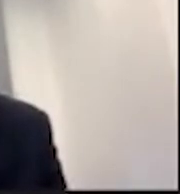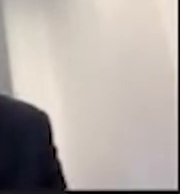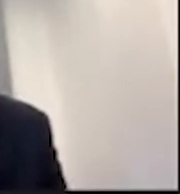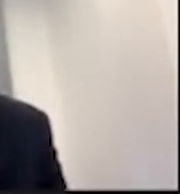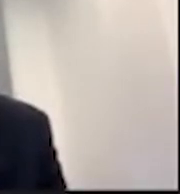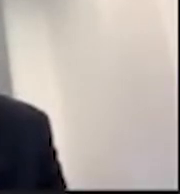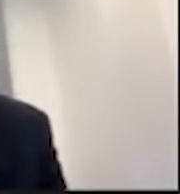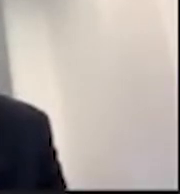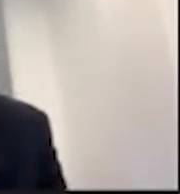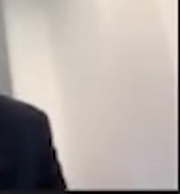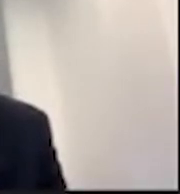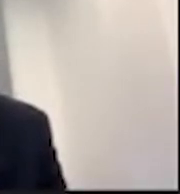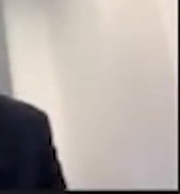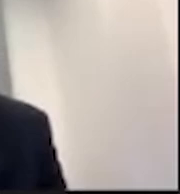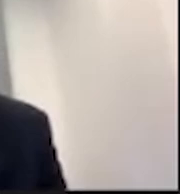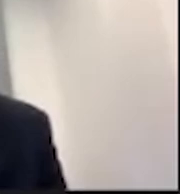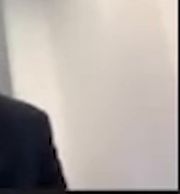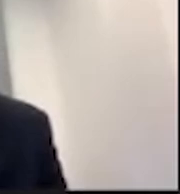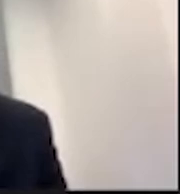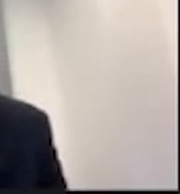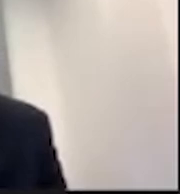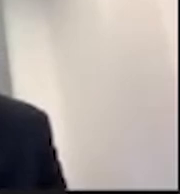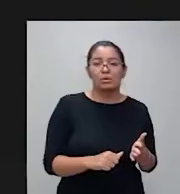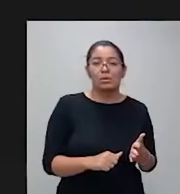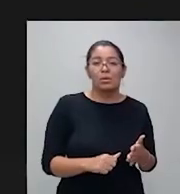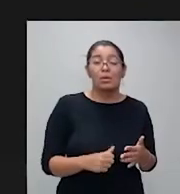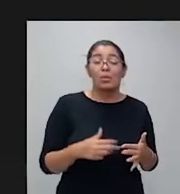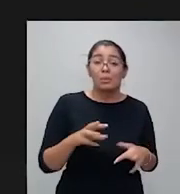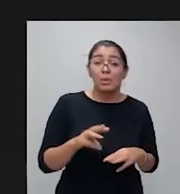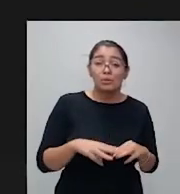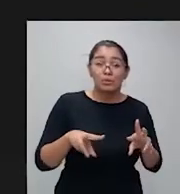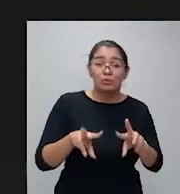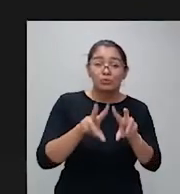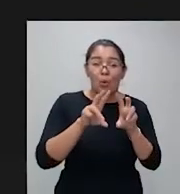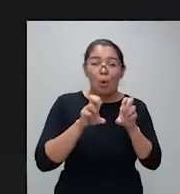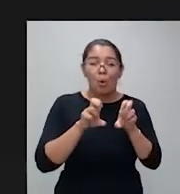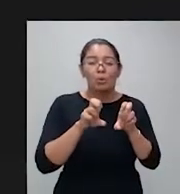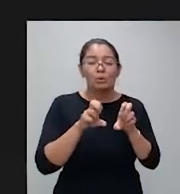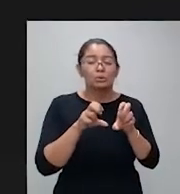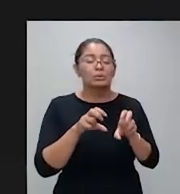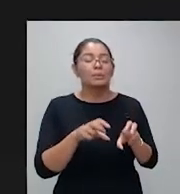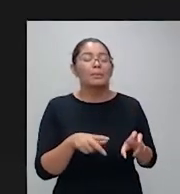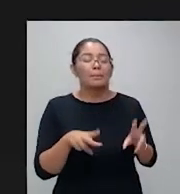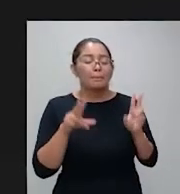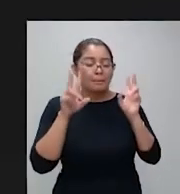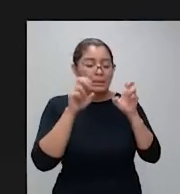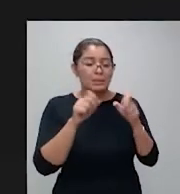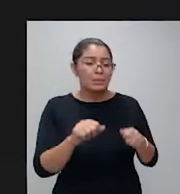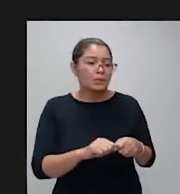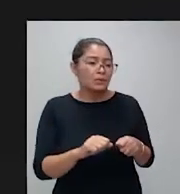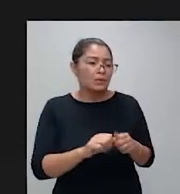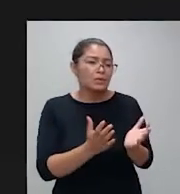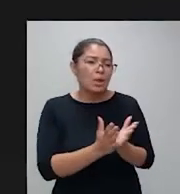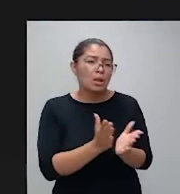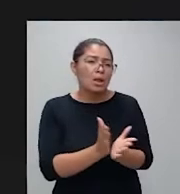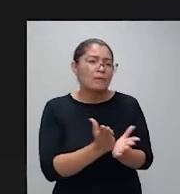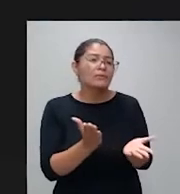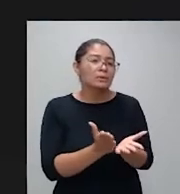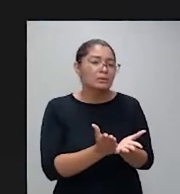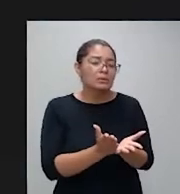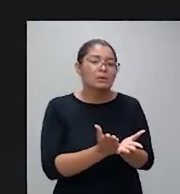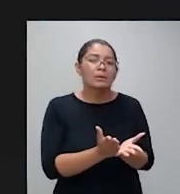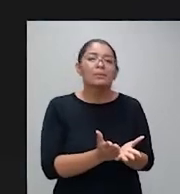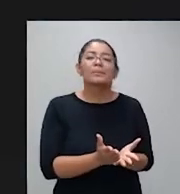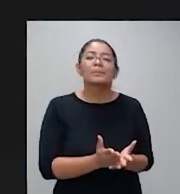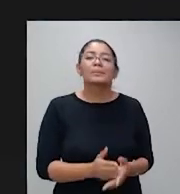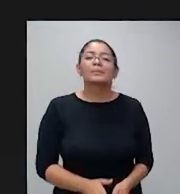autorização contratual seja compreendida como genérica e irrestrita. A terceira turma seguiu o voto da relatora, entendendo assim que houve violação